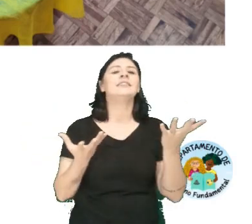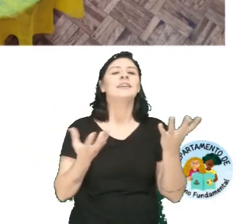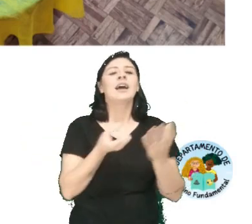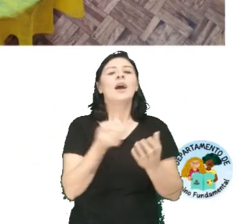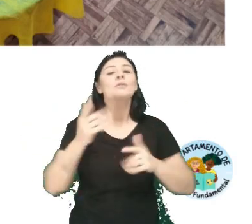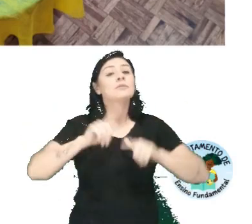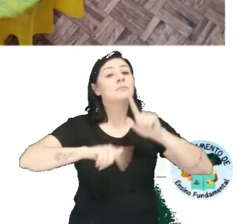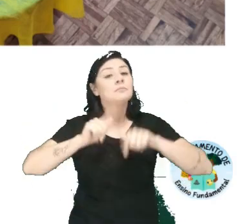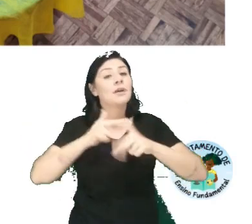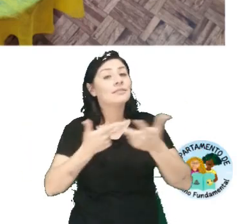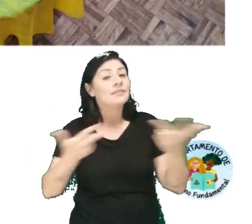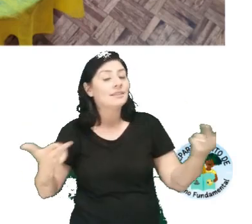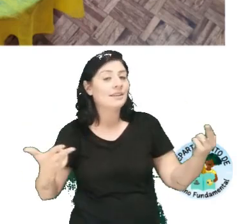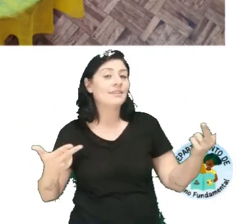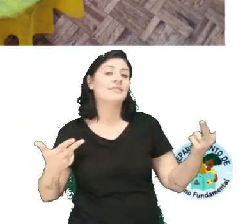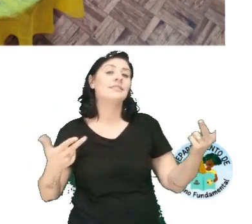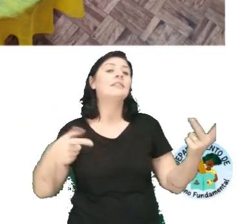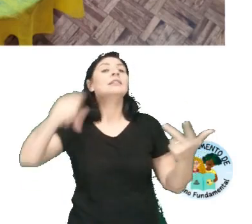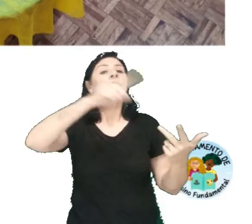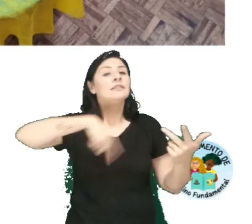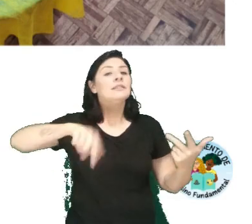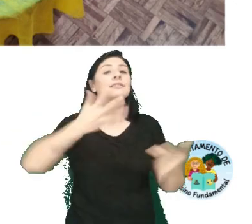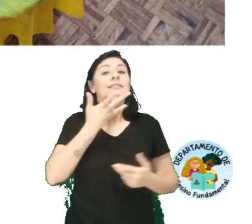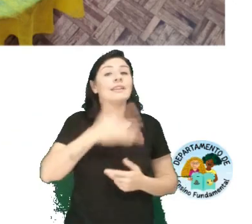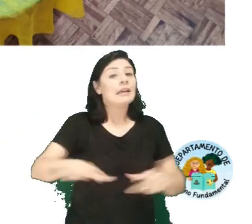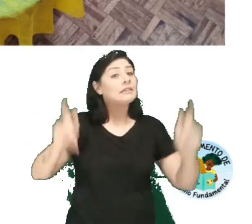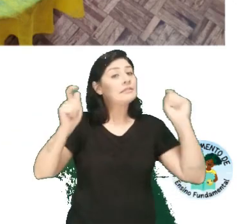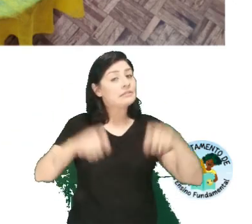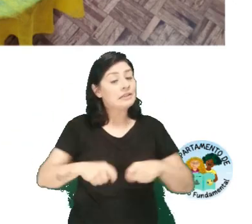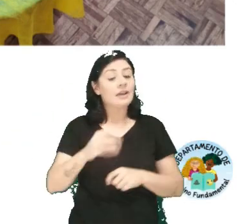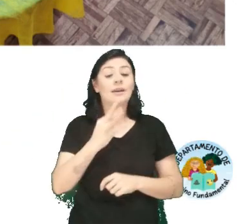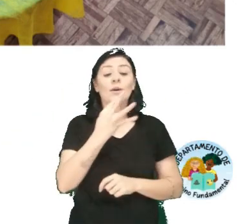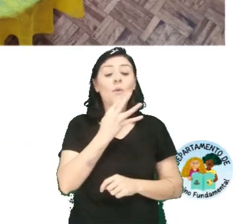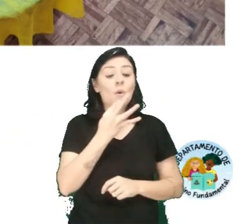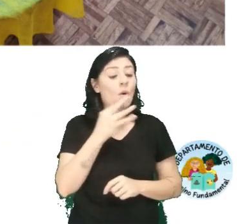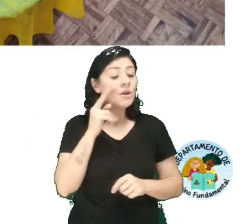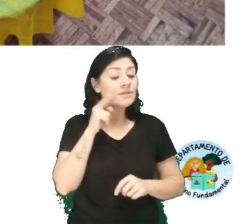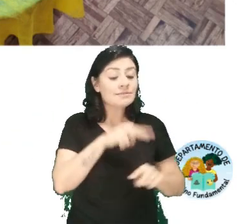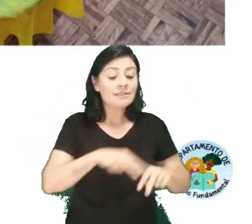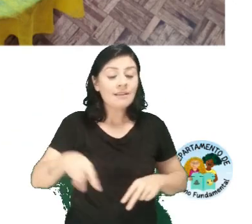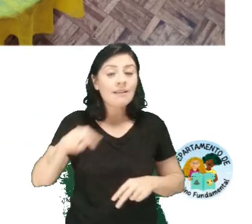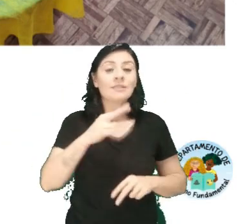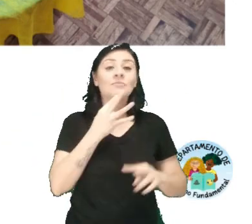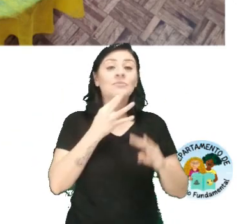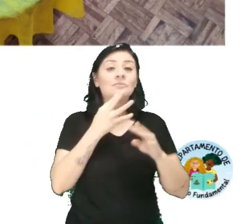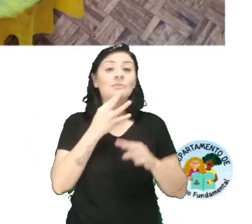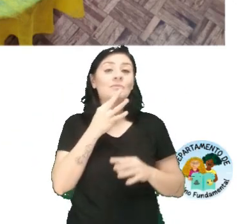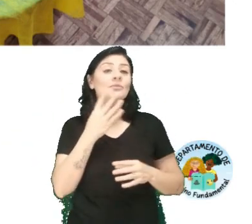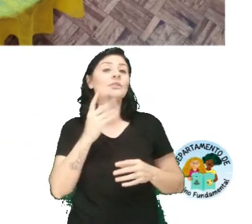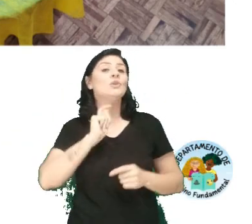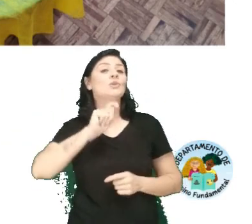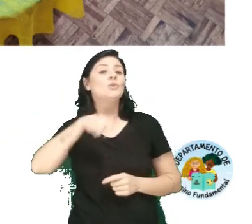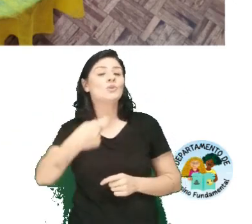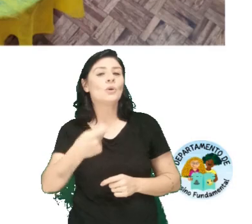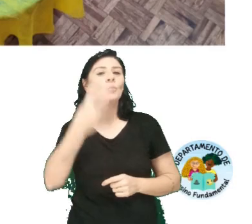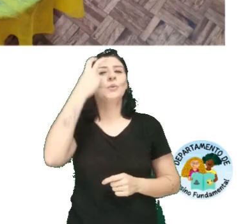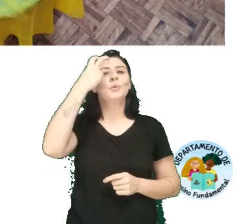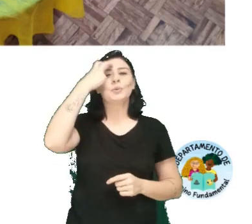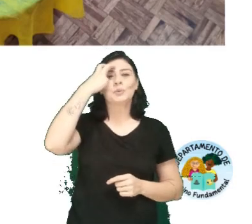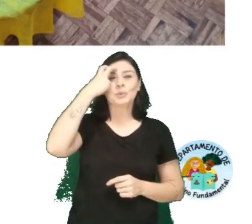utensílios, também para que as crianças pudessem conhecer um pouco mais sobre